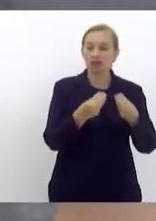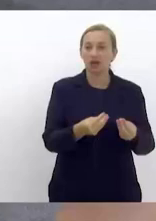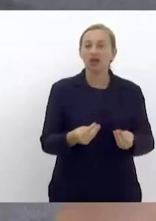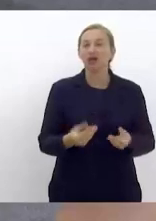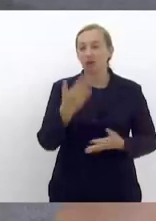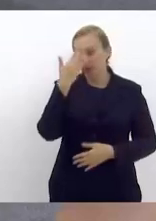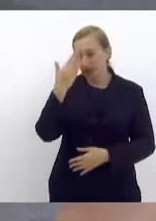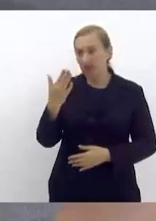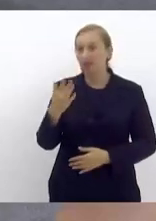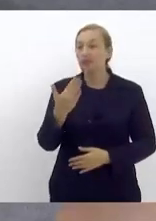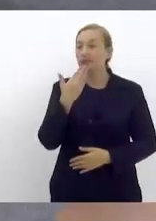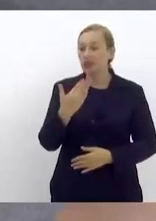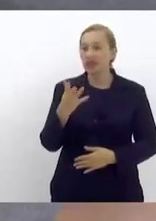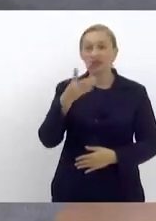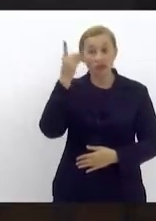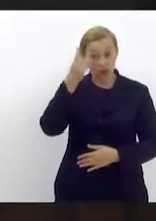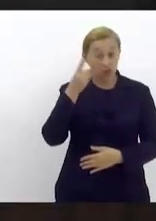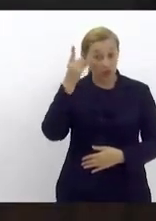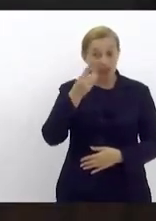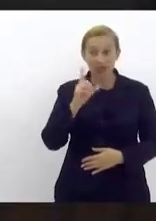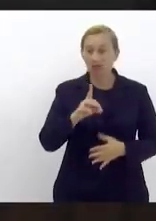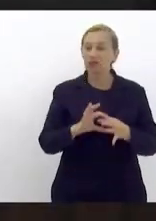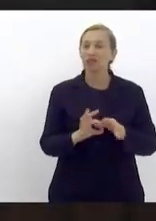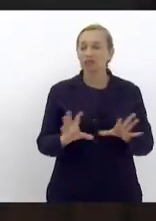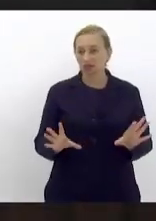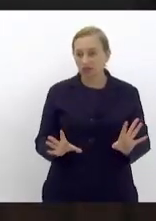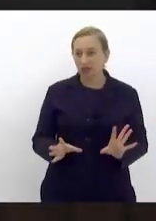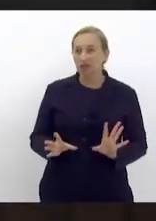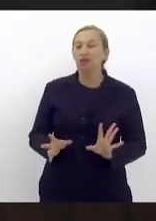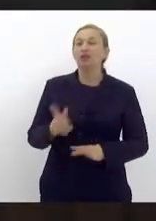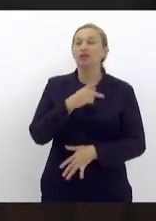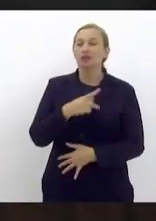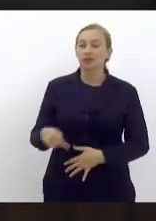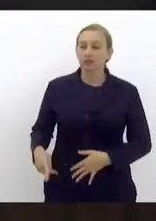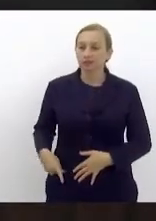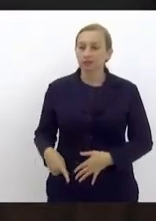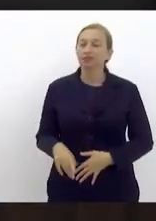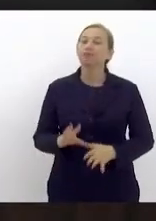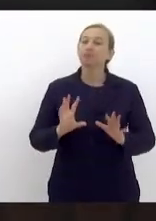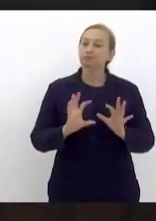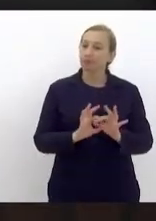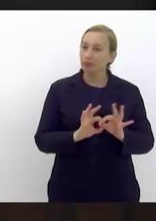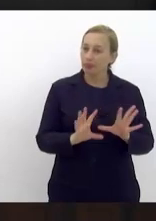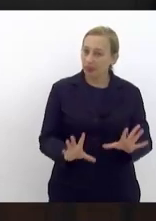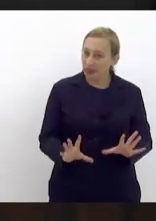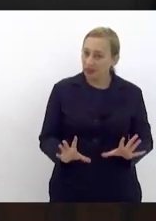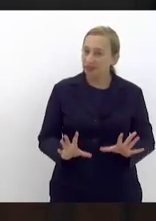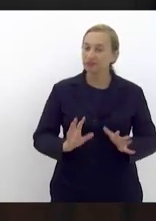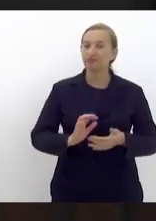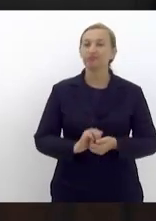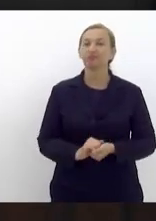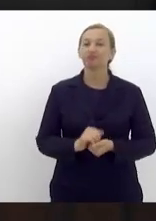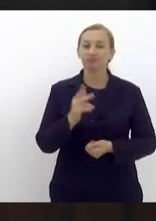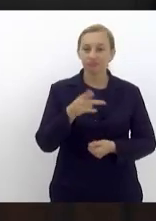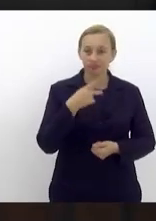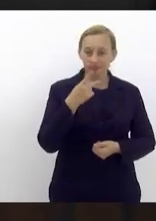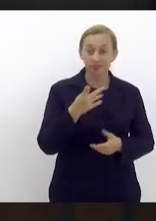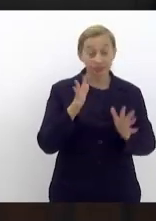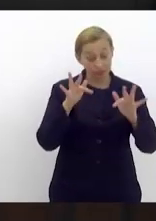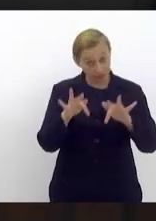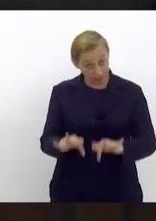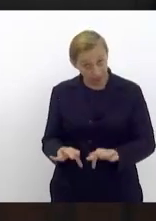pediria aos deputados, então eu vou deixar, enquanto presidente aqui, só autorizar a fala ao